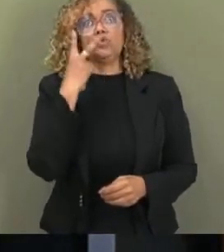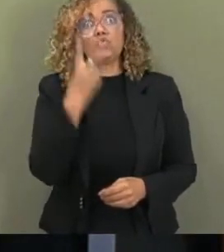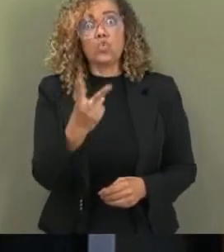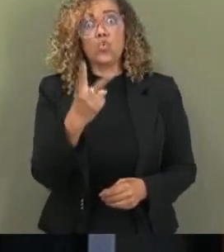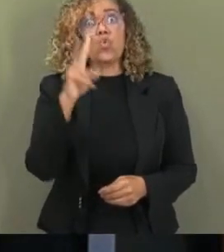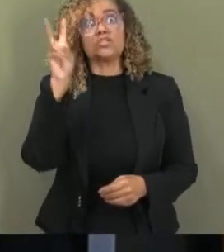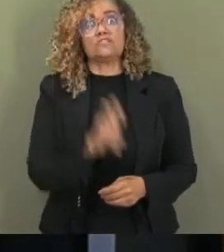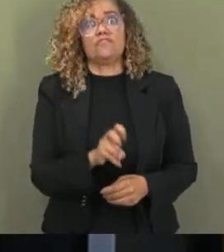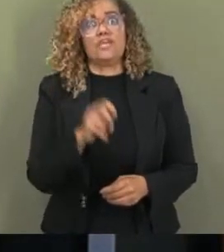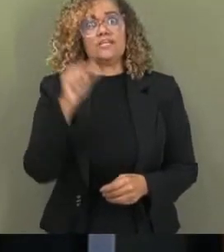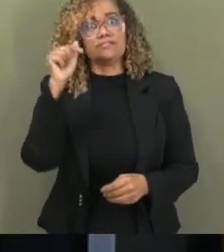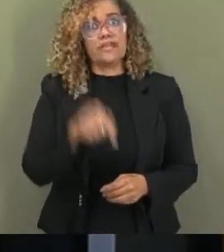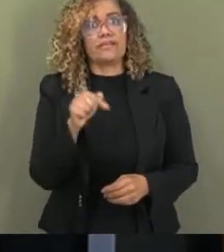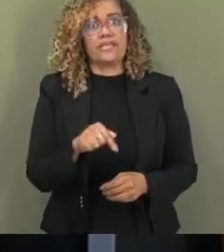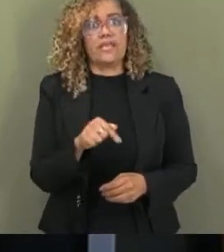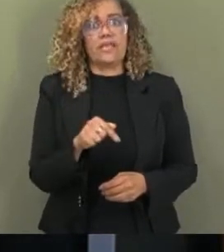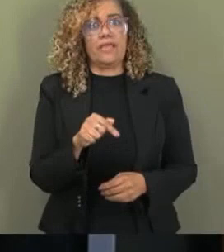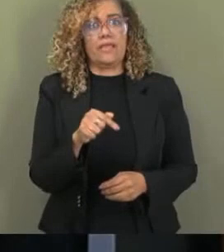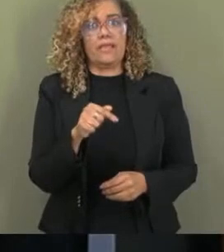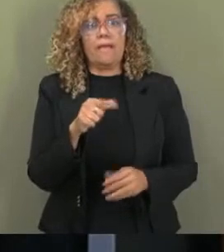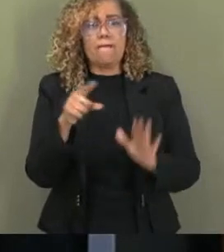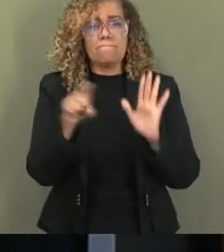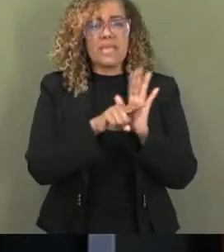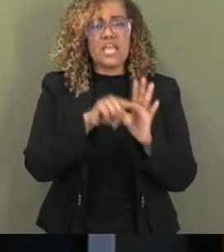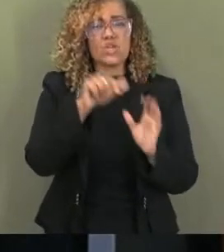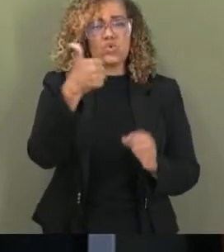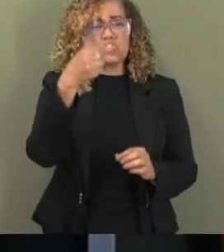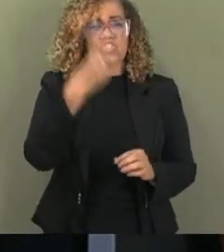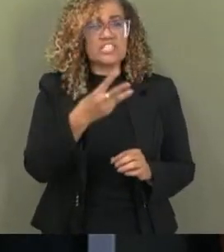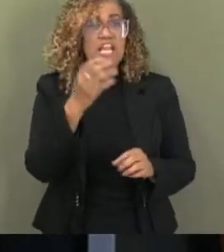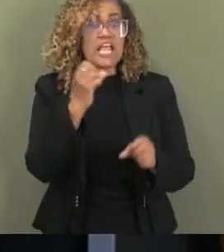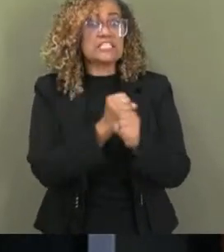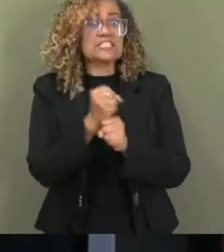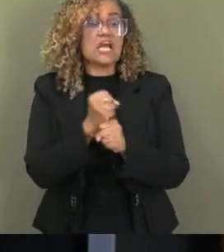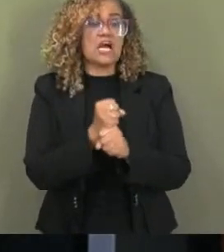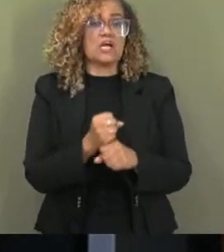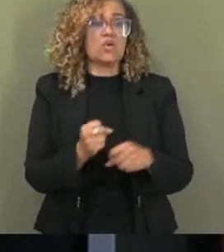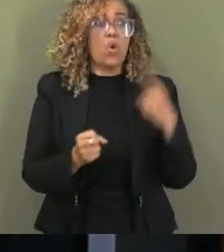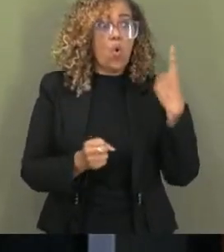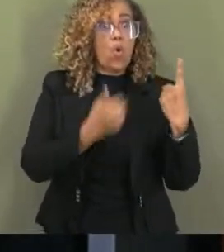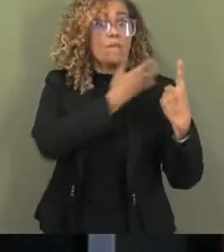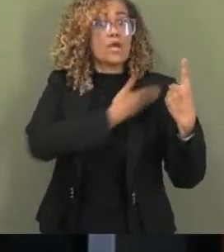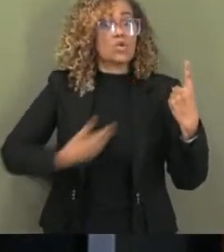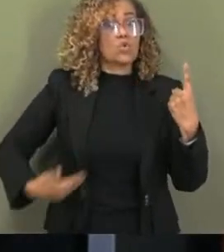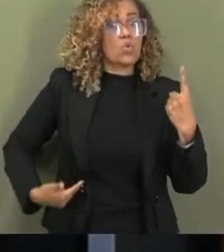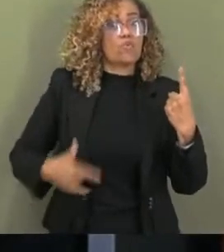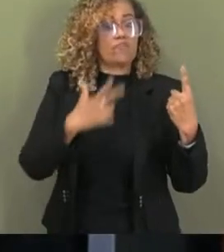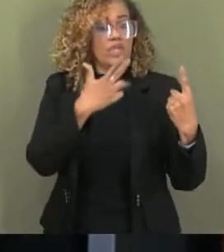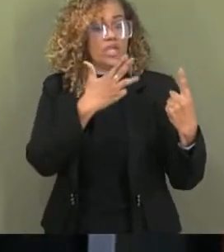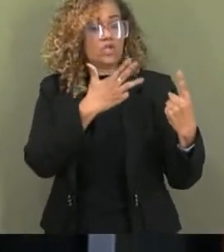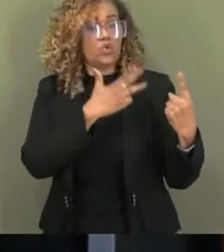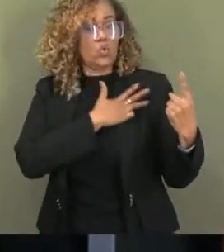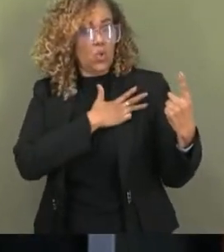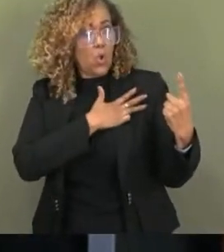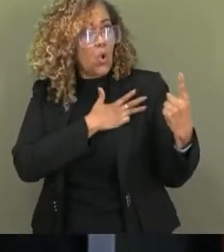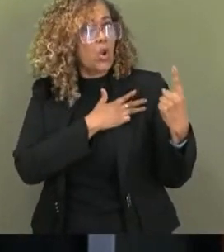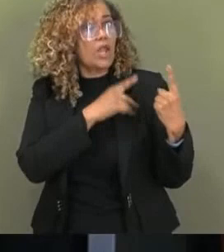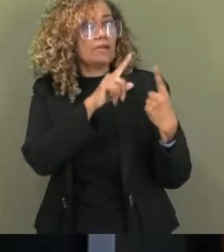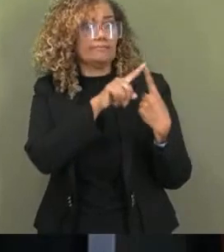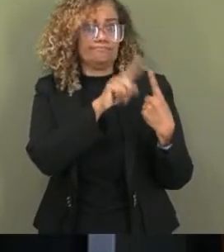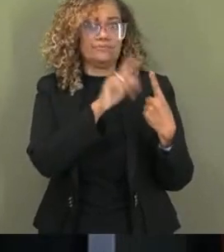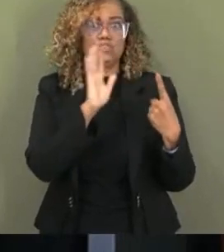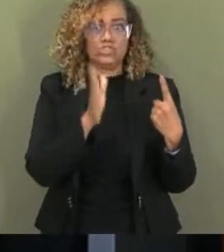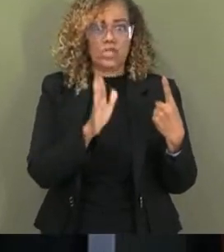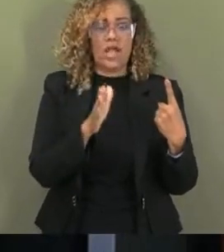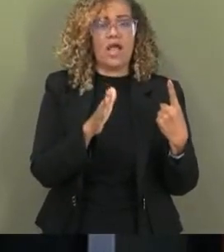2 vezes nessa casa em menos de 13 anos. Uma no governo Lula, olha como é que são as